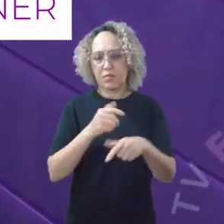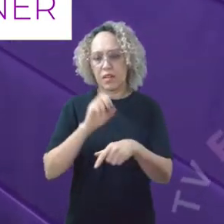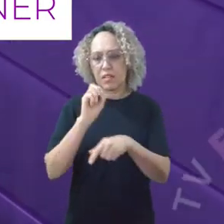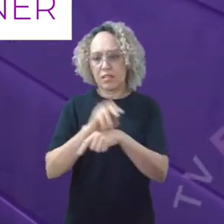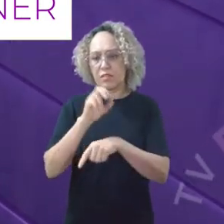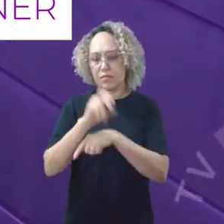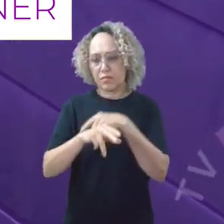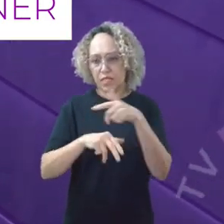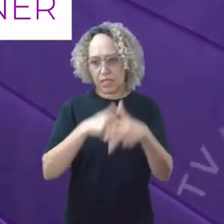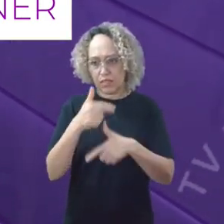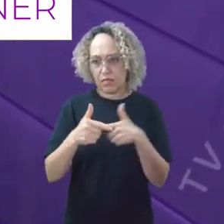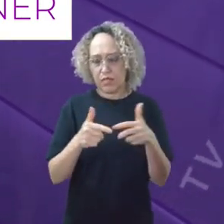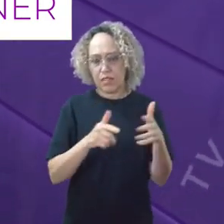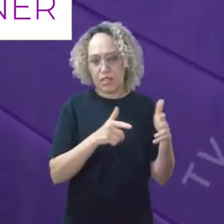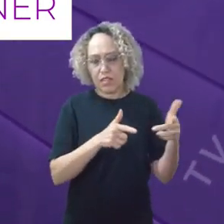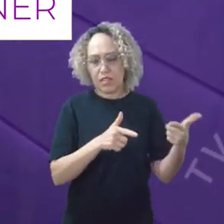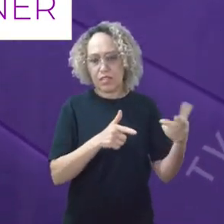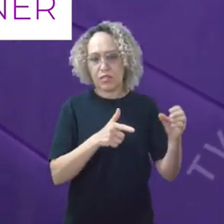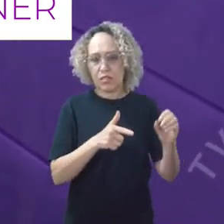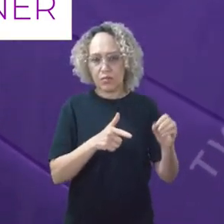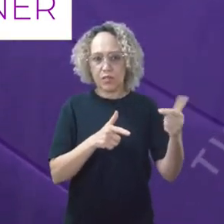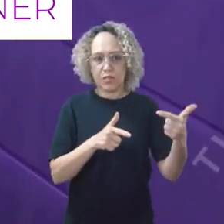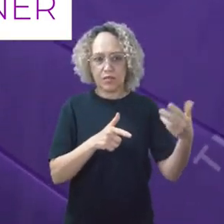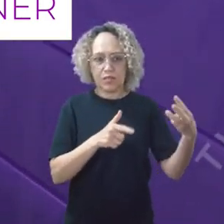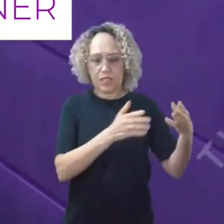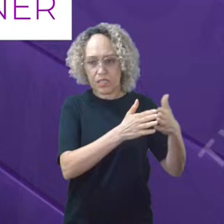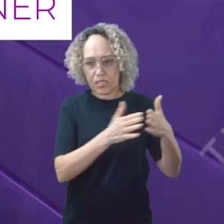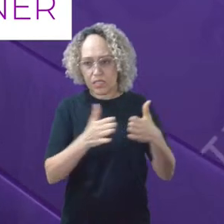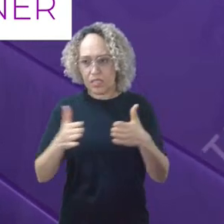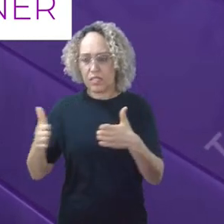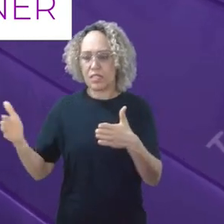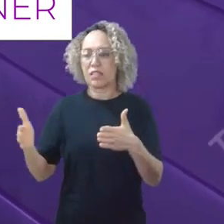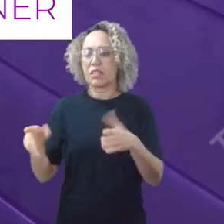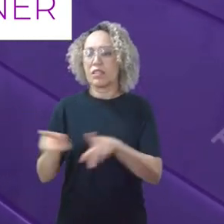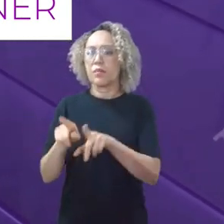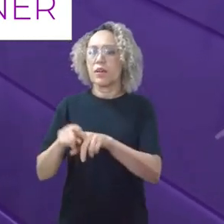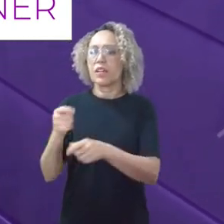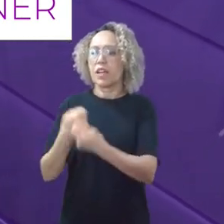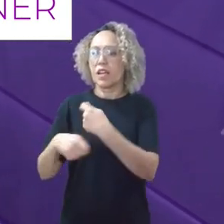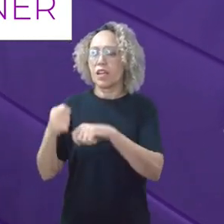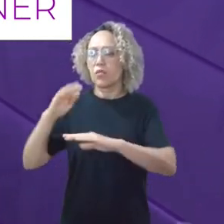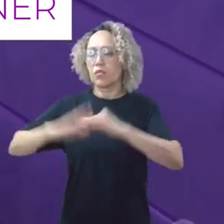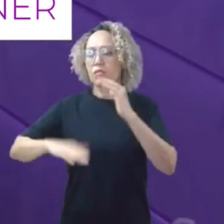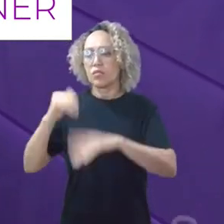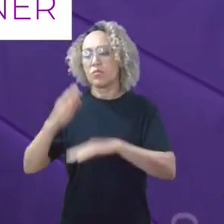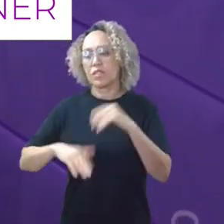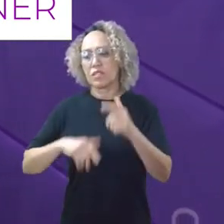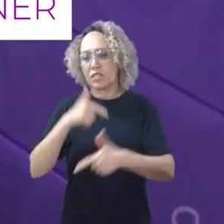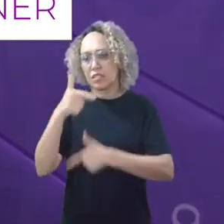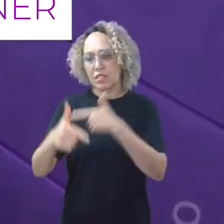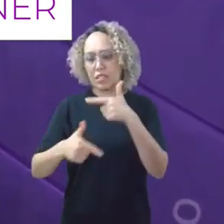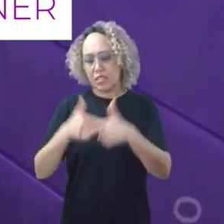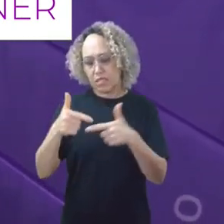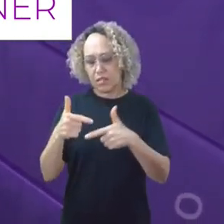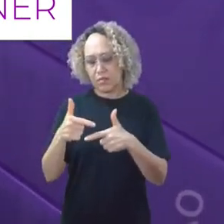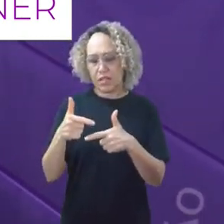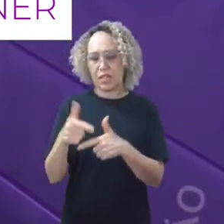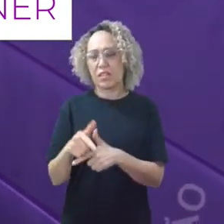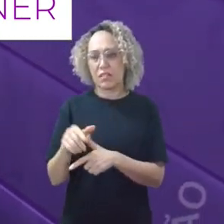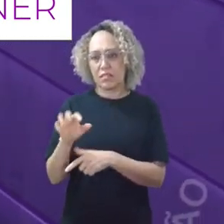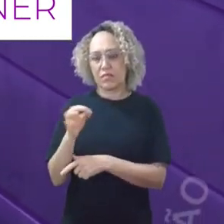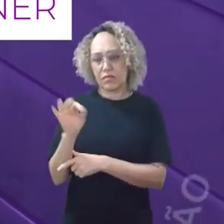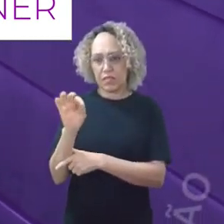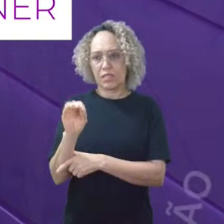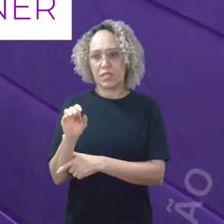desde 2023. Além disso, é economista e servidora licenciada da Fundação SEAD em São